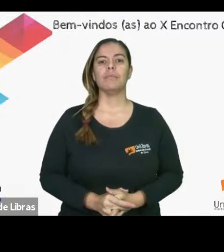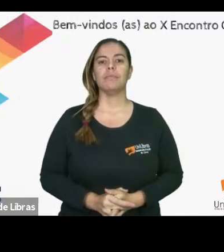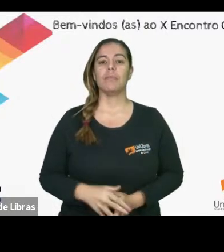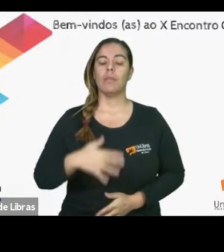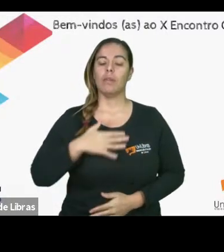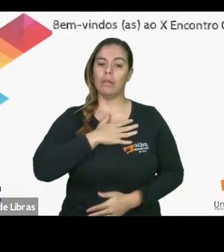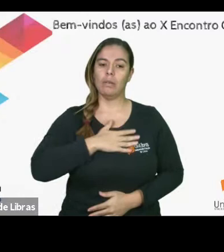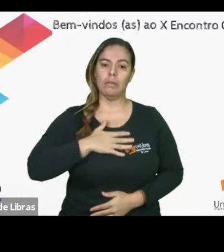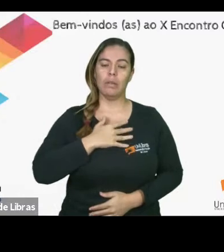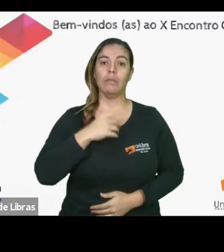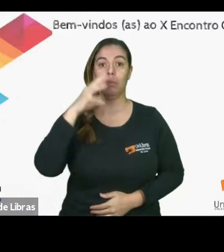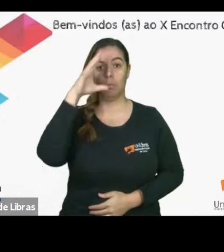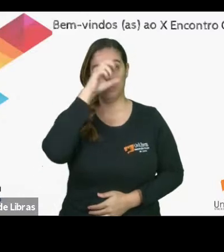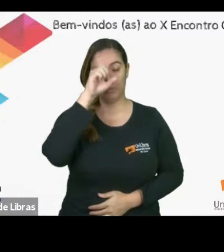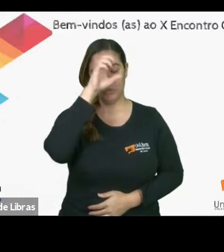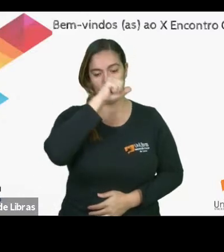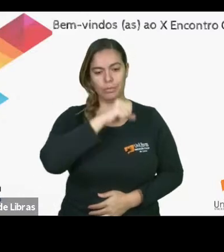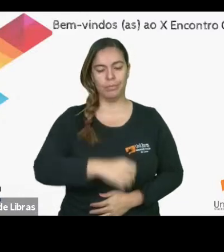agradável e aprendi bastante.